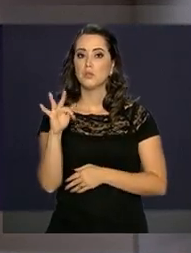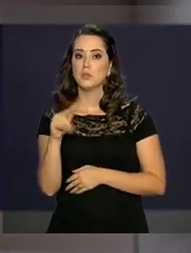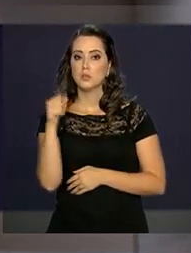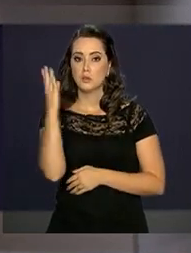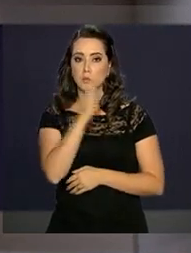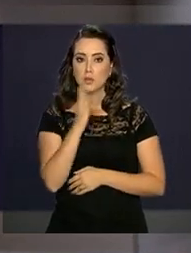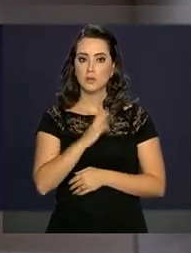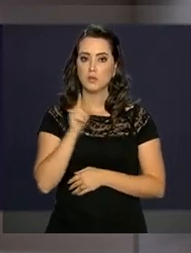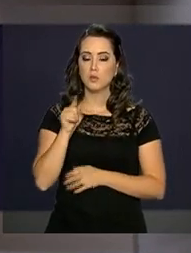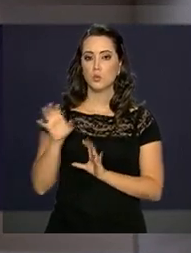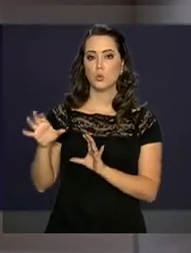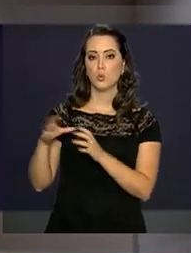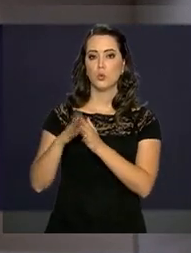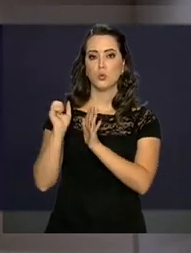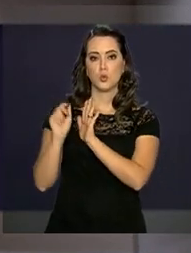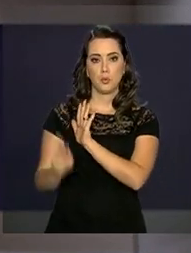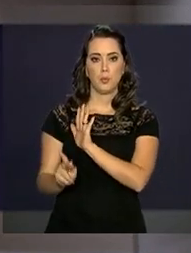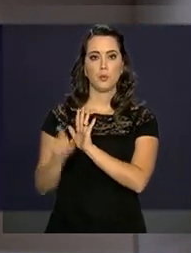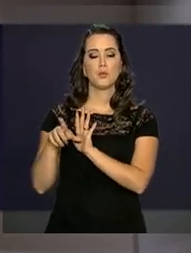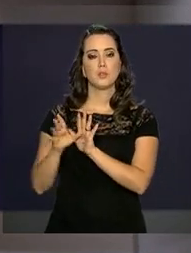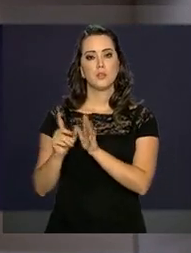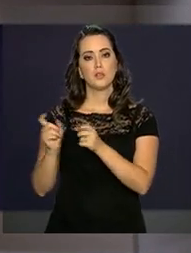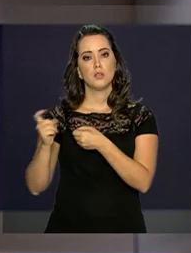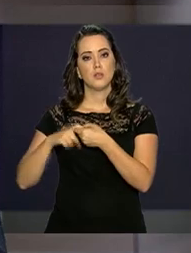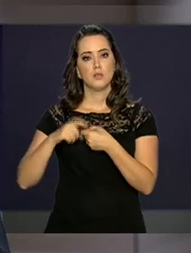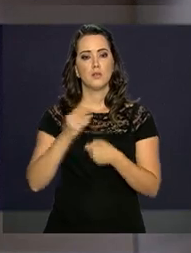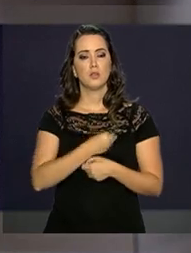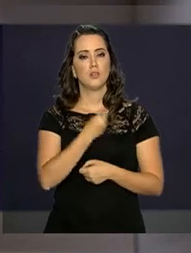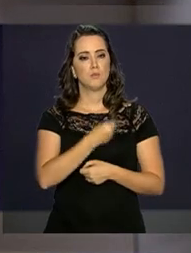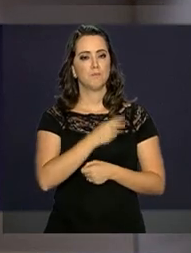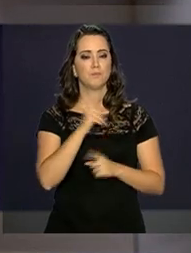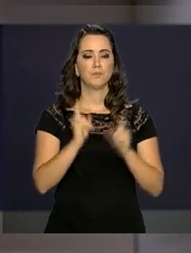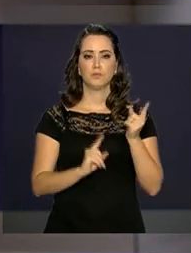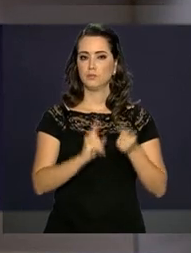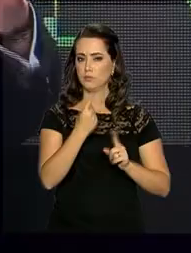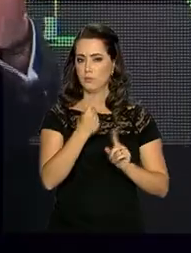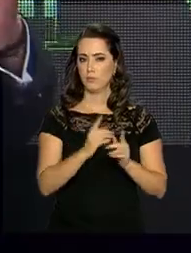Federal brasileira destes trabalhadores que voltaram a viver no Chile.